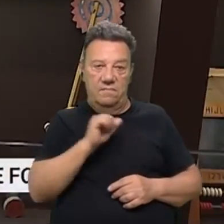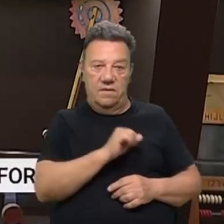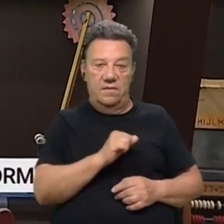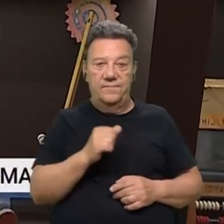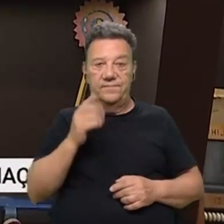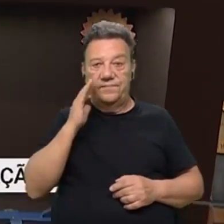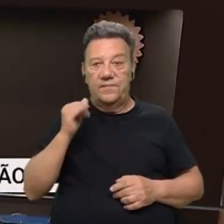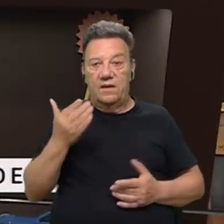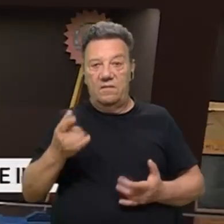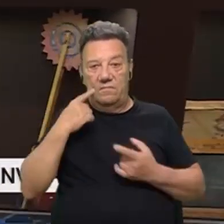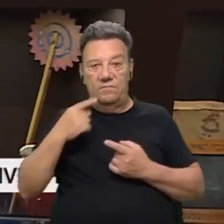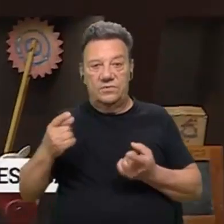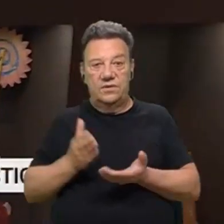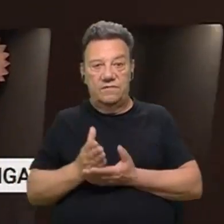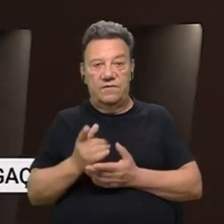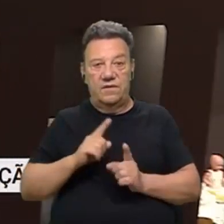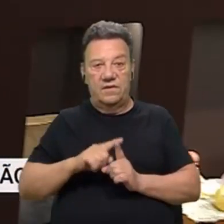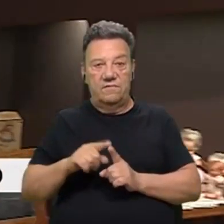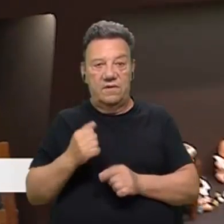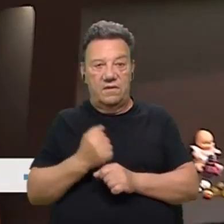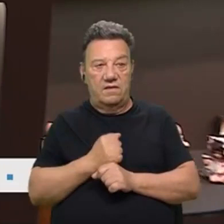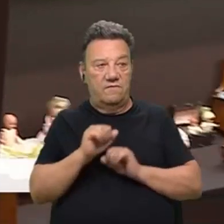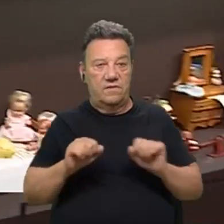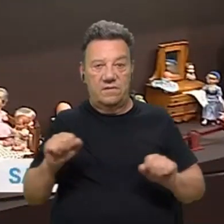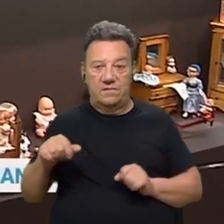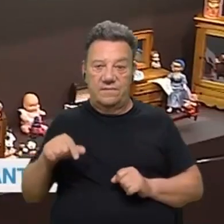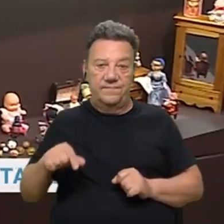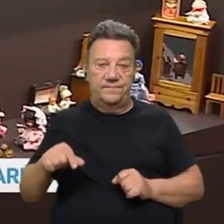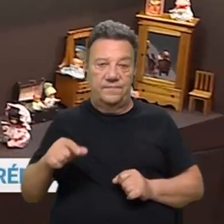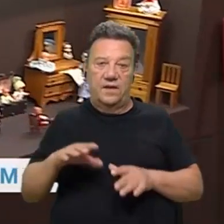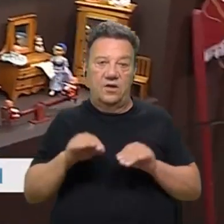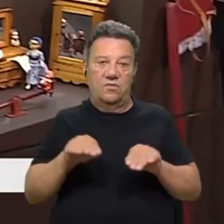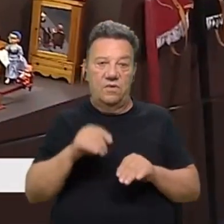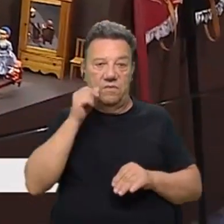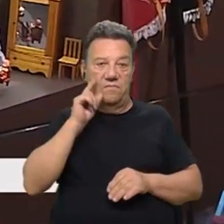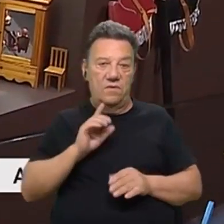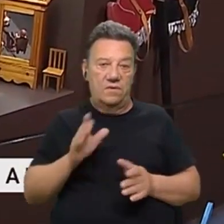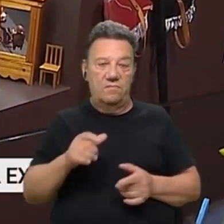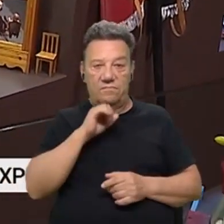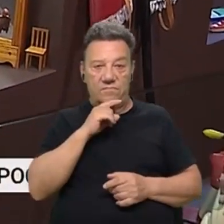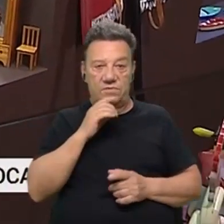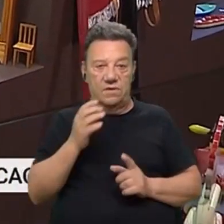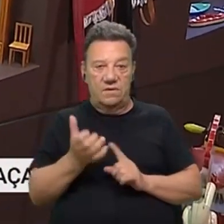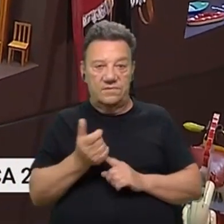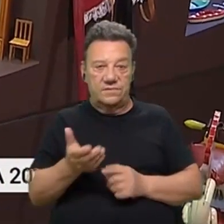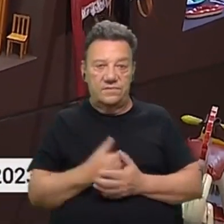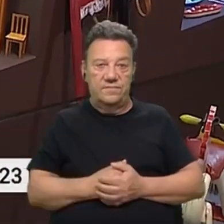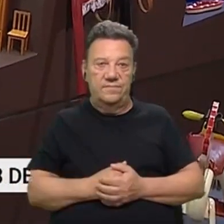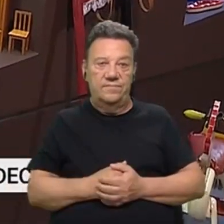que se tentam então mostrar através da diferentes atividades essa igualdade de gênero que é possível alcançar